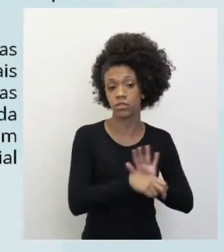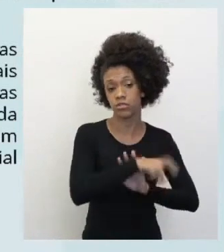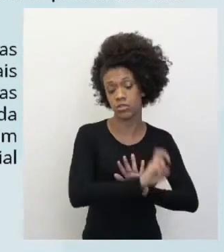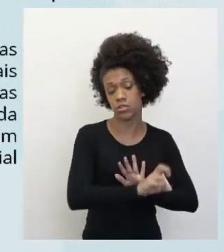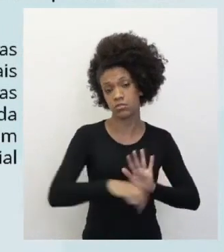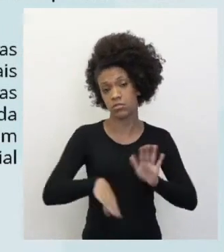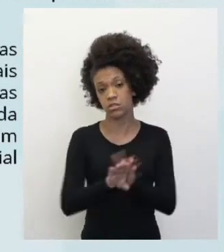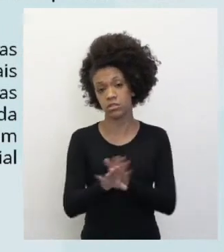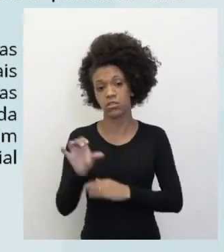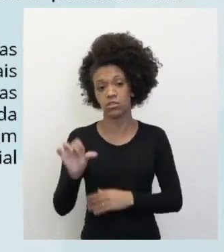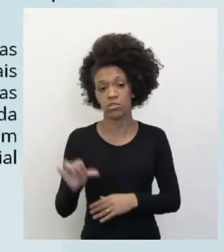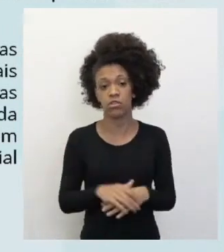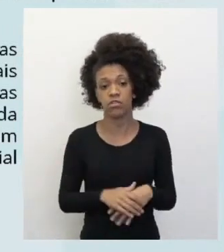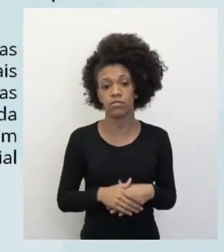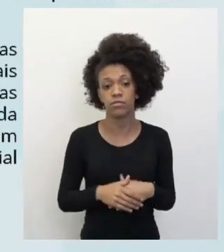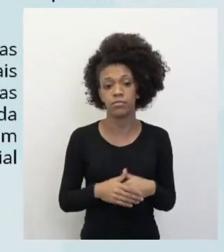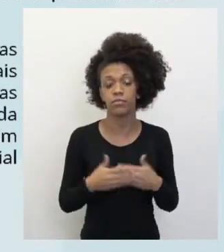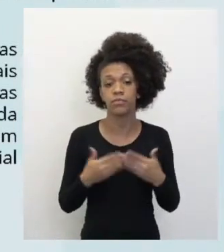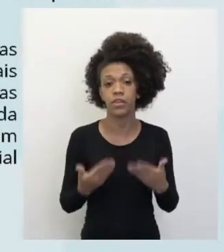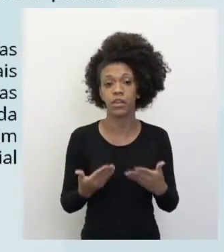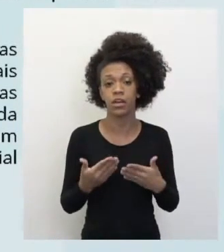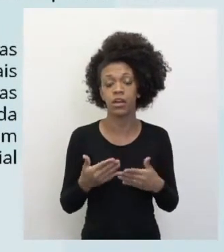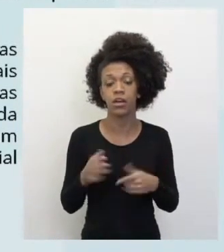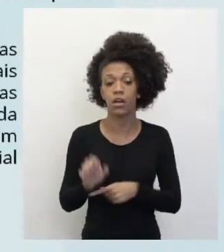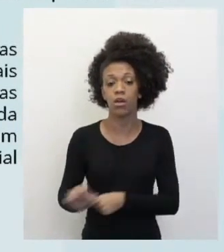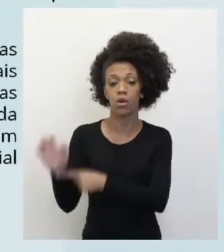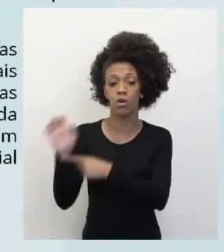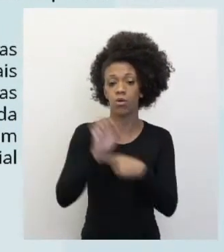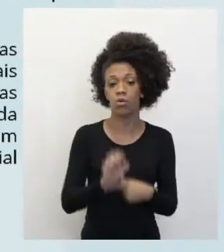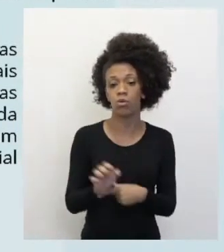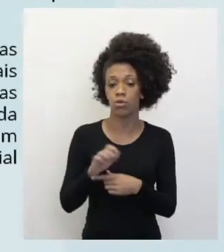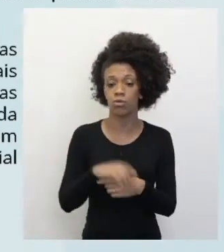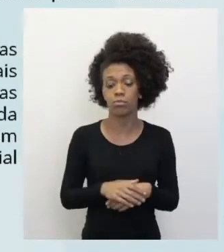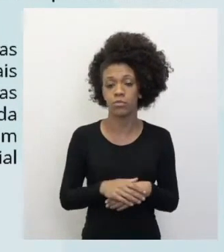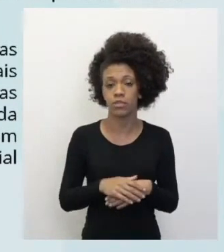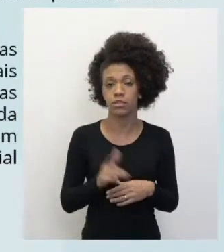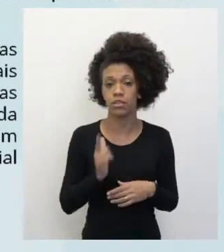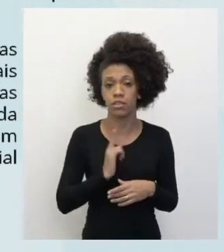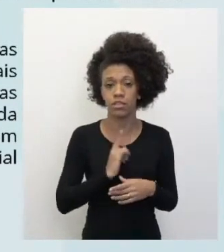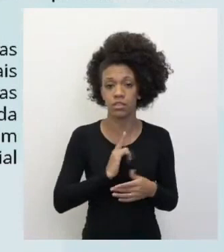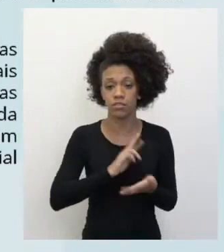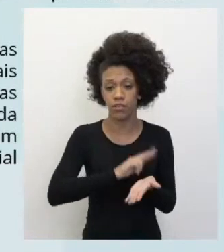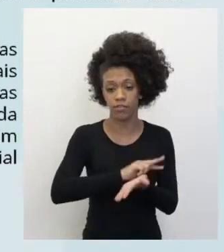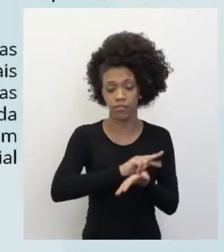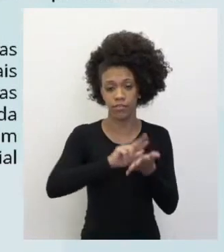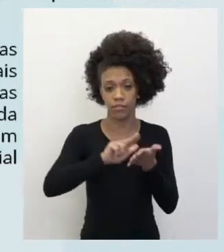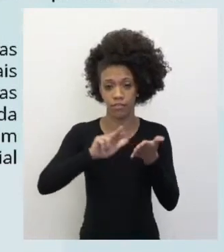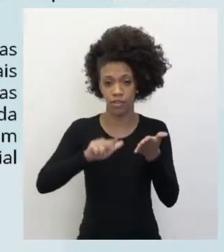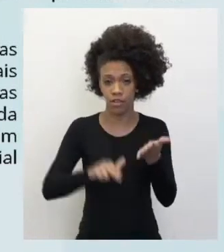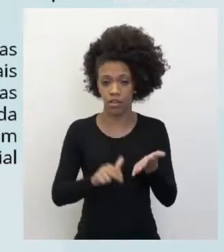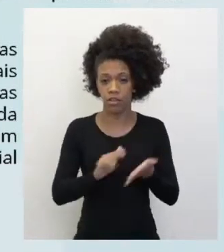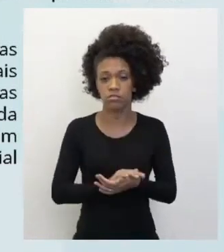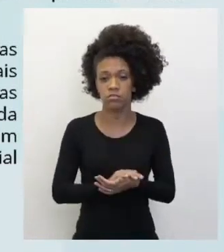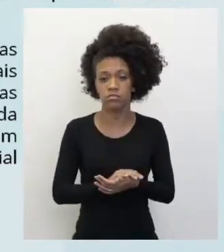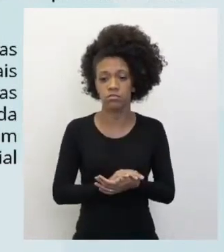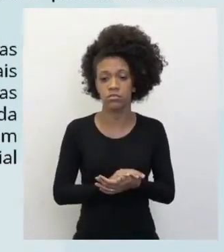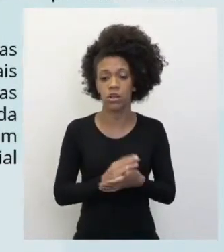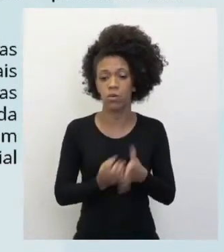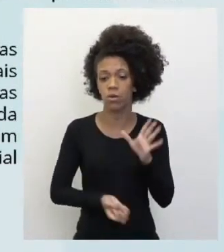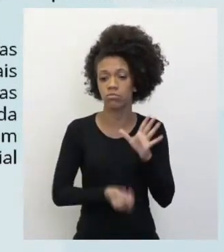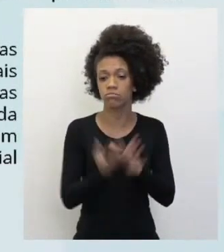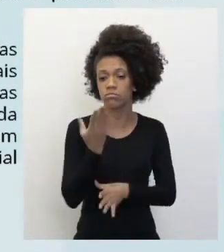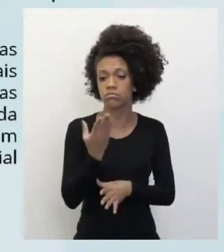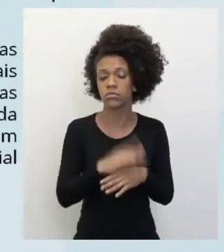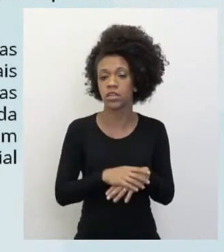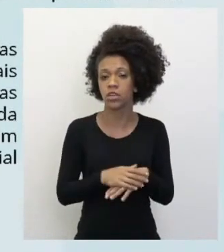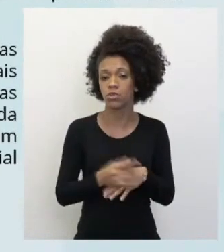e 9, a Europa Ocidental sofreu uma série de transformações que possibilitaram o surgimento de uma nova maneira